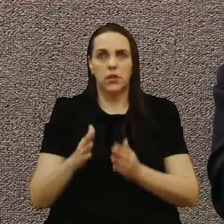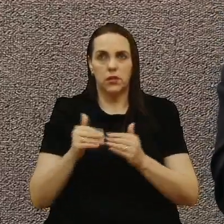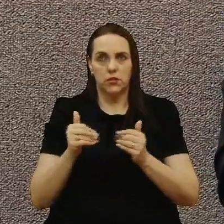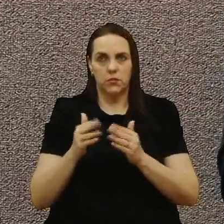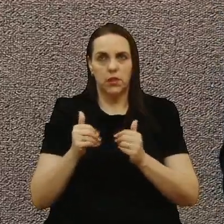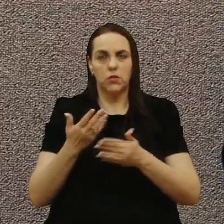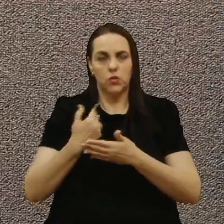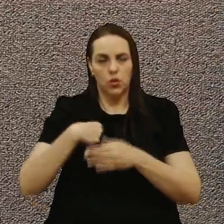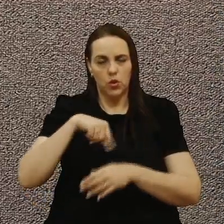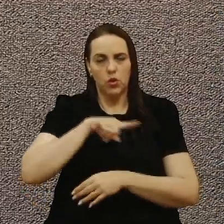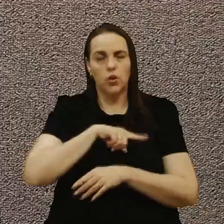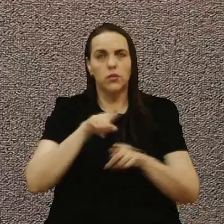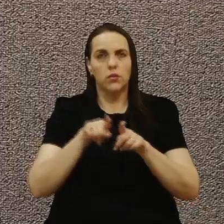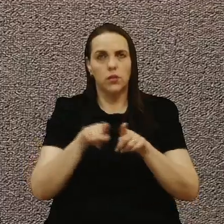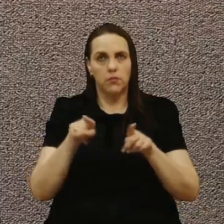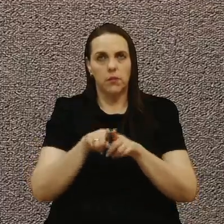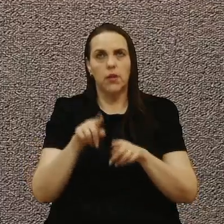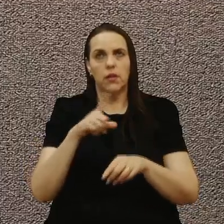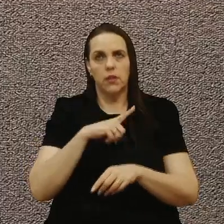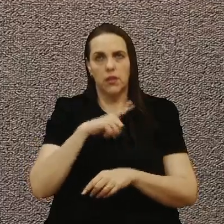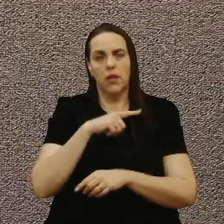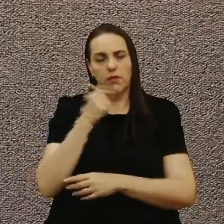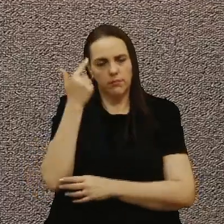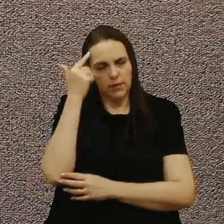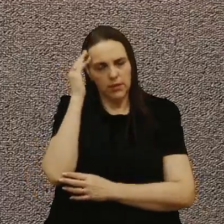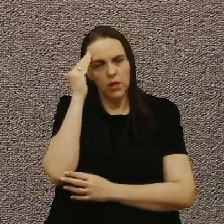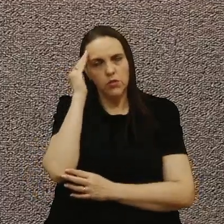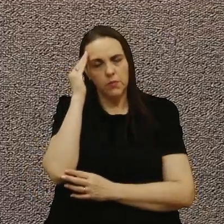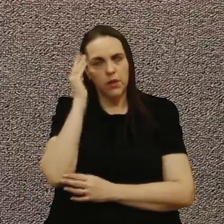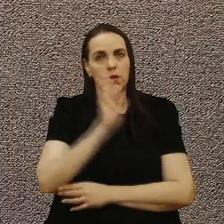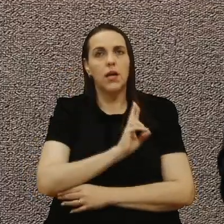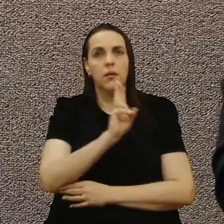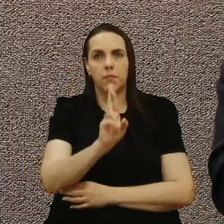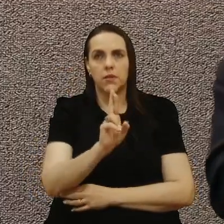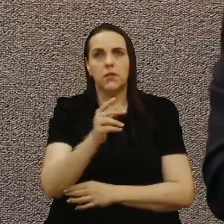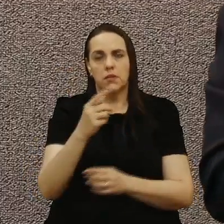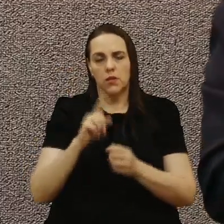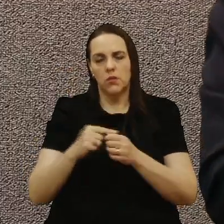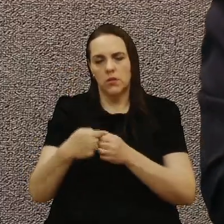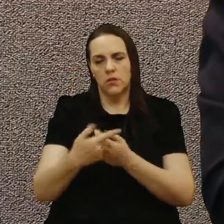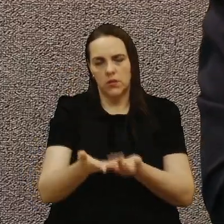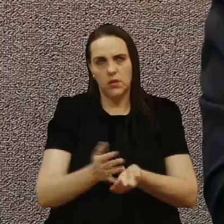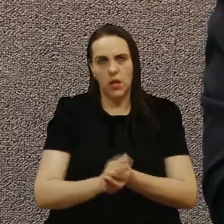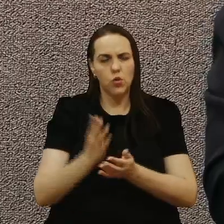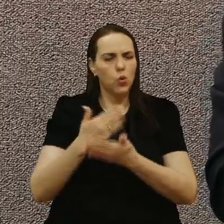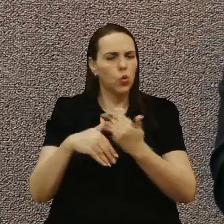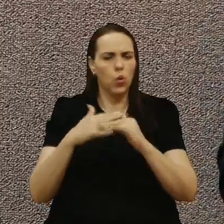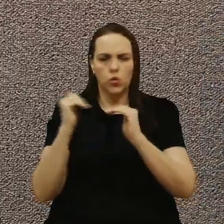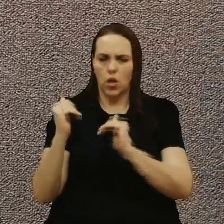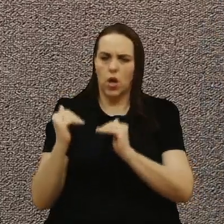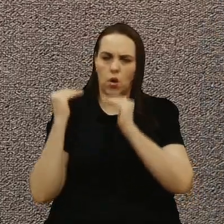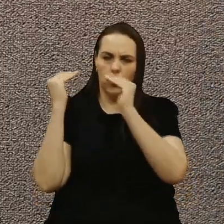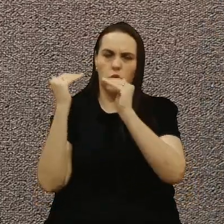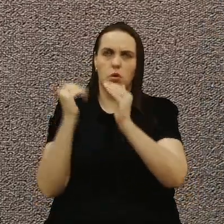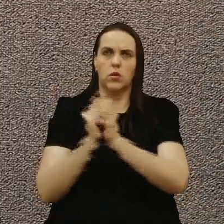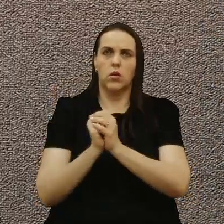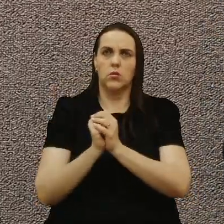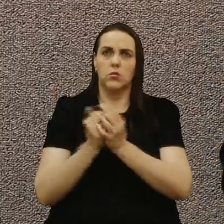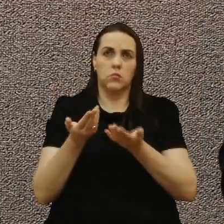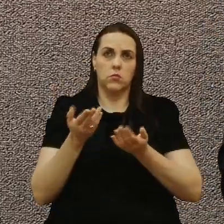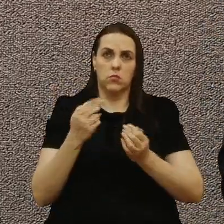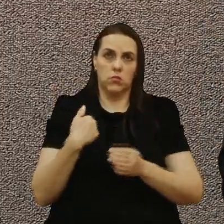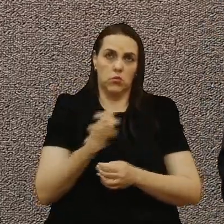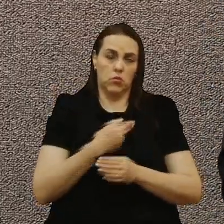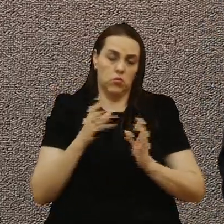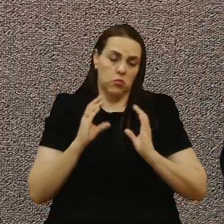também tenhamos a noção do que representamos no nosso município. Todos somos autoridades e pela nossa postura nós seremos cobrados. E aí